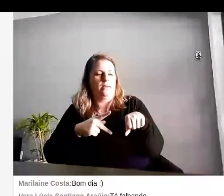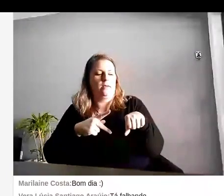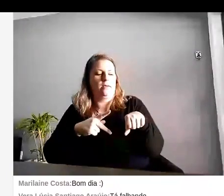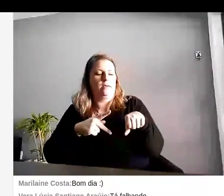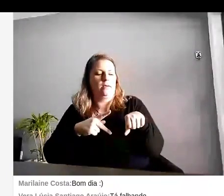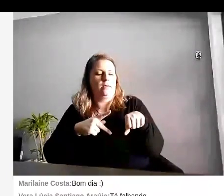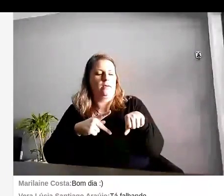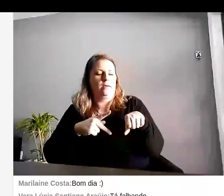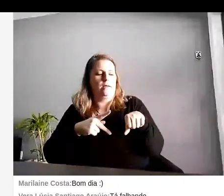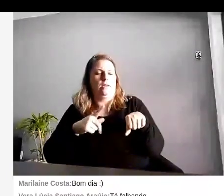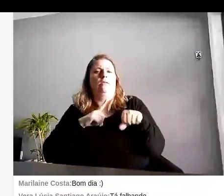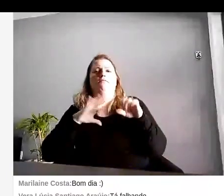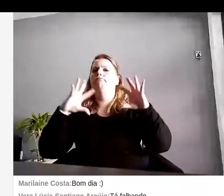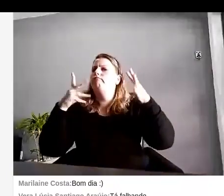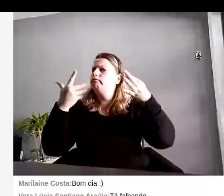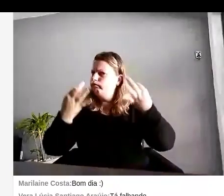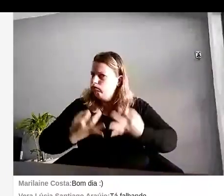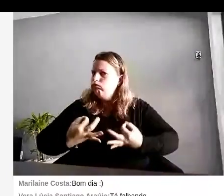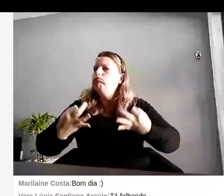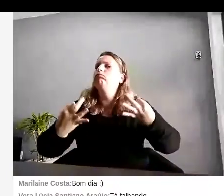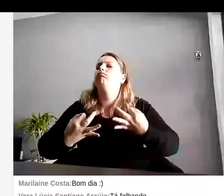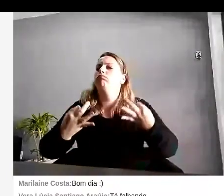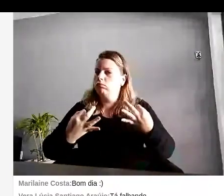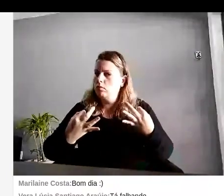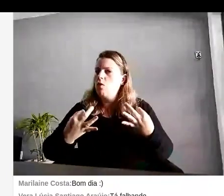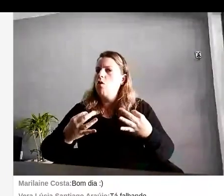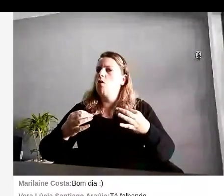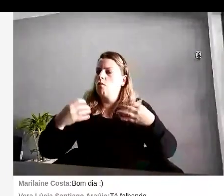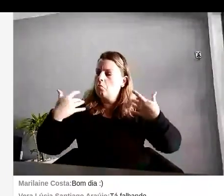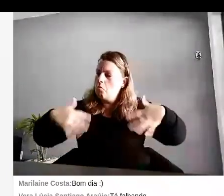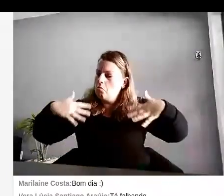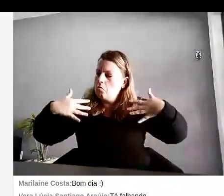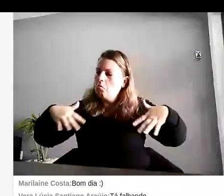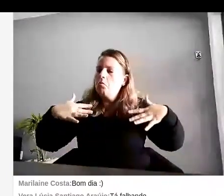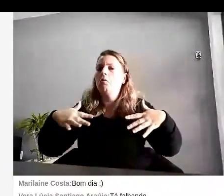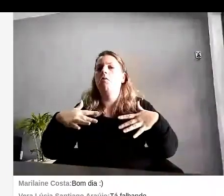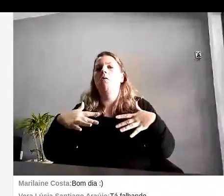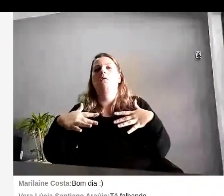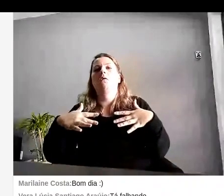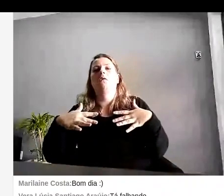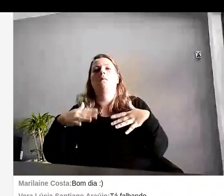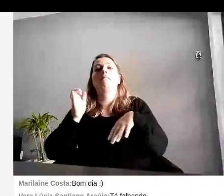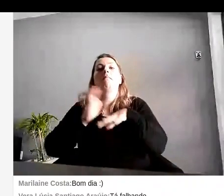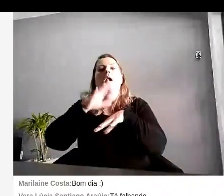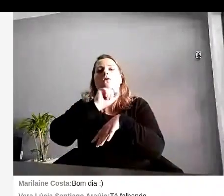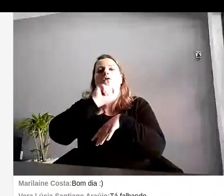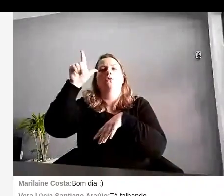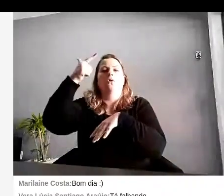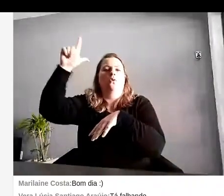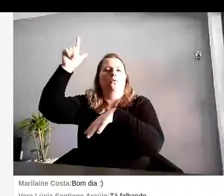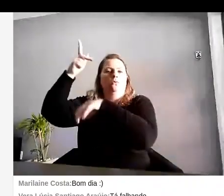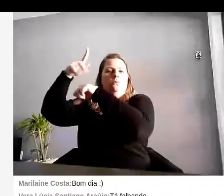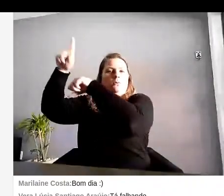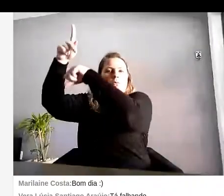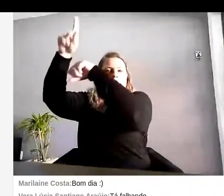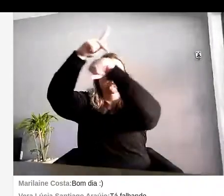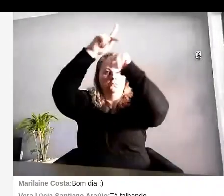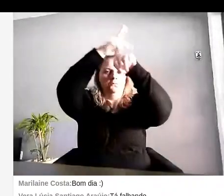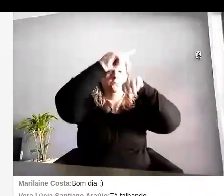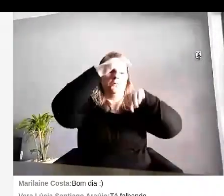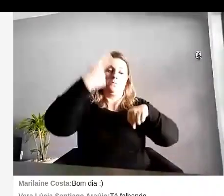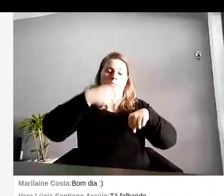muito qualificados e mais requisitados do que em outros países, e